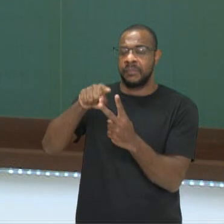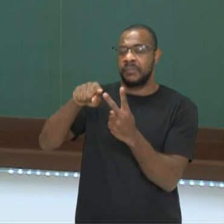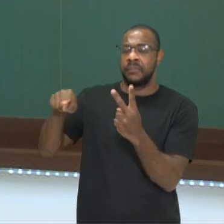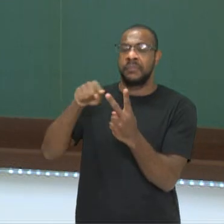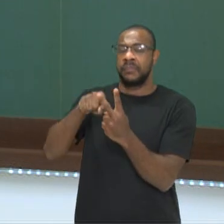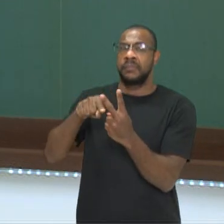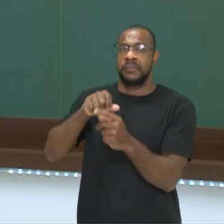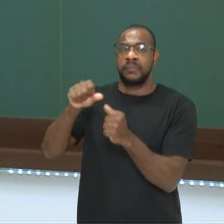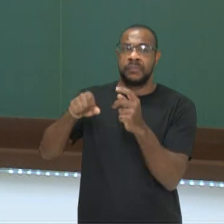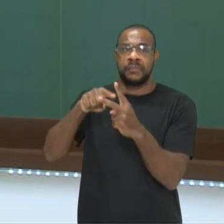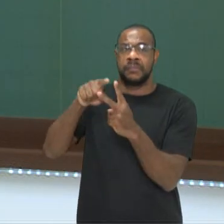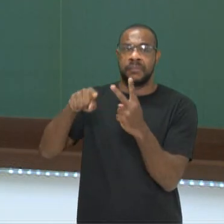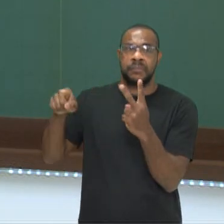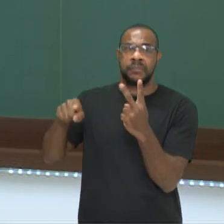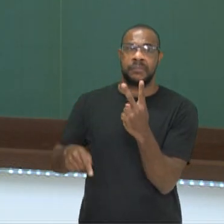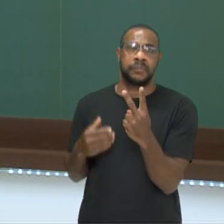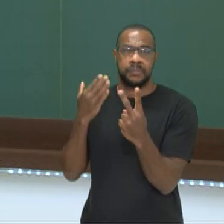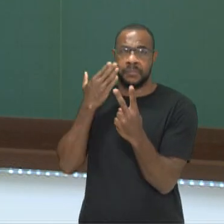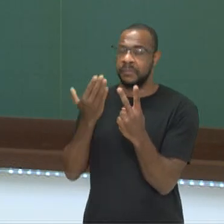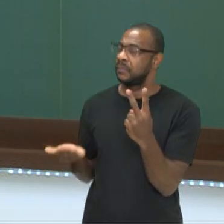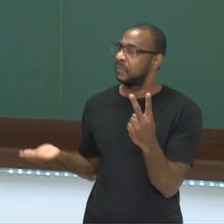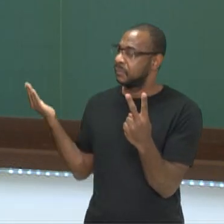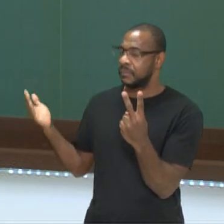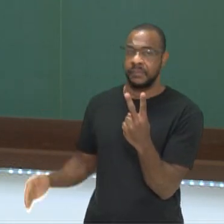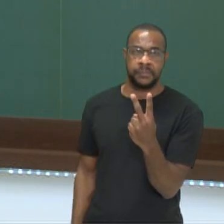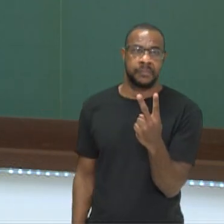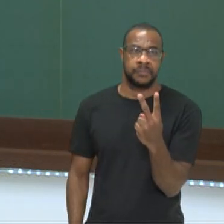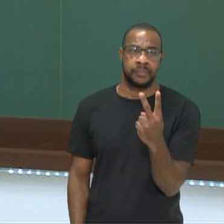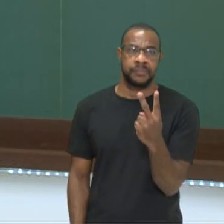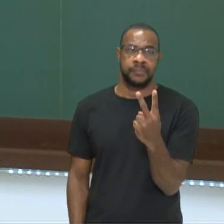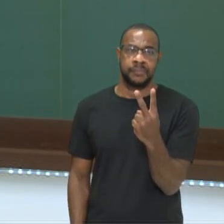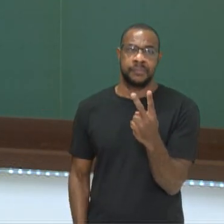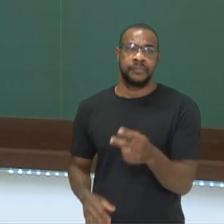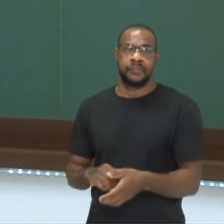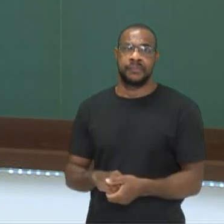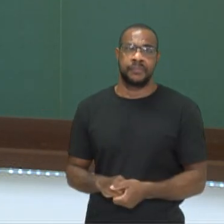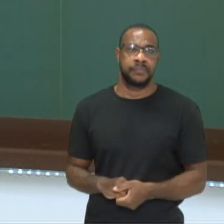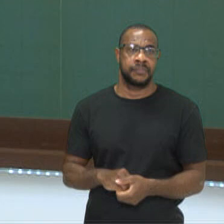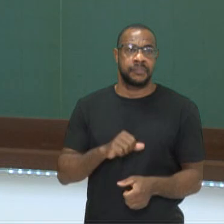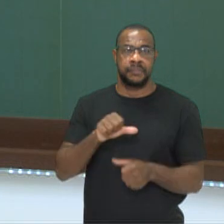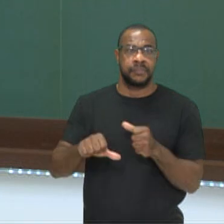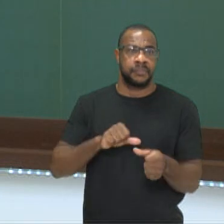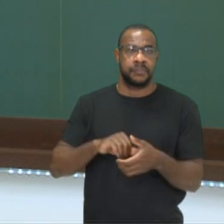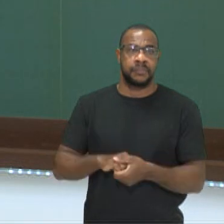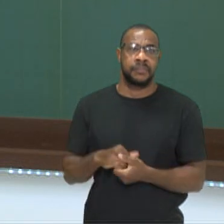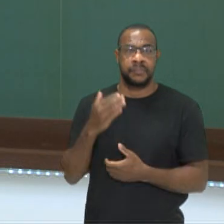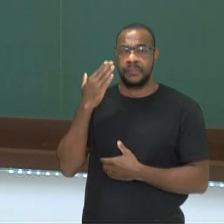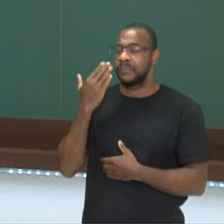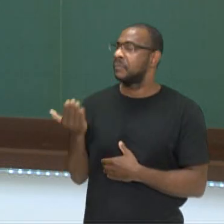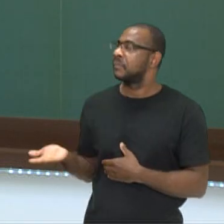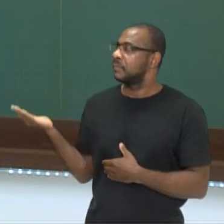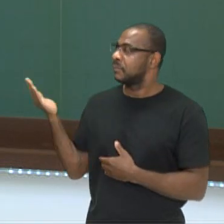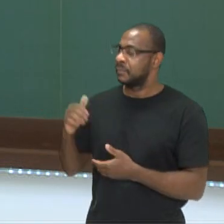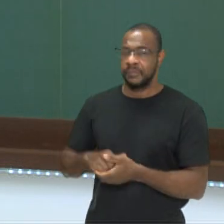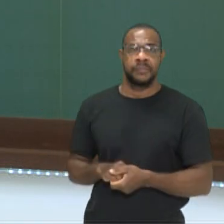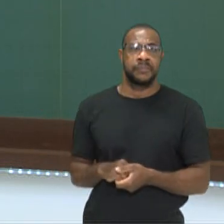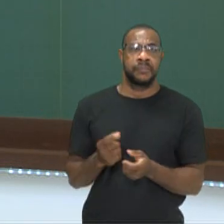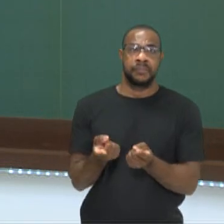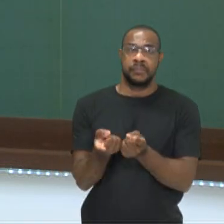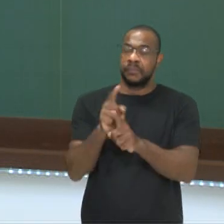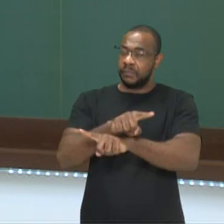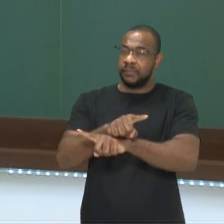forma rápida, você passa o quadrado para o outro lado na forma de raiz quadrada, operações contrárias,